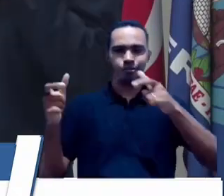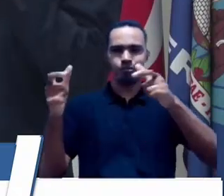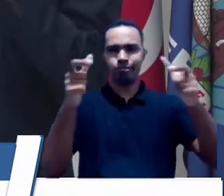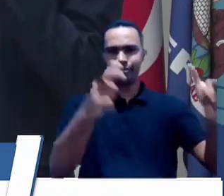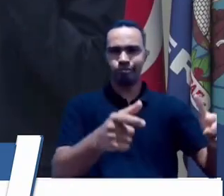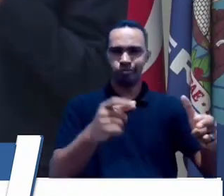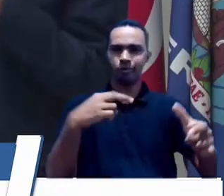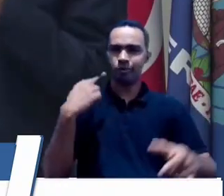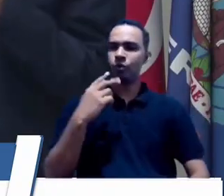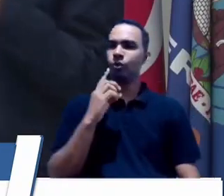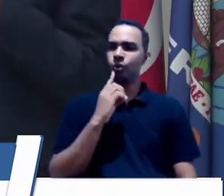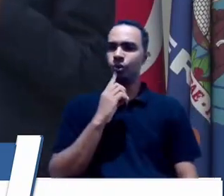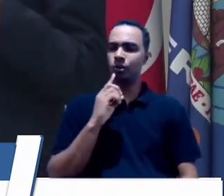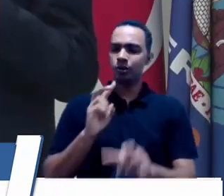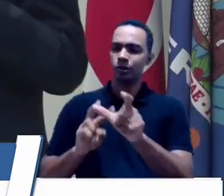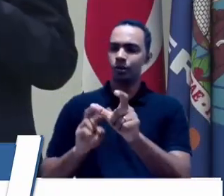e a Câmara Municipal de Franca.